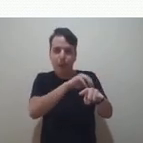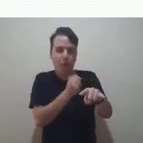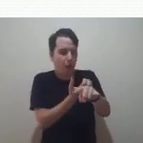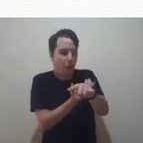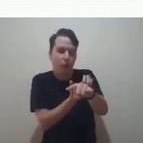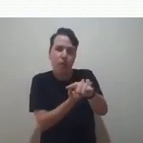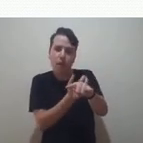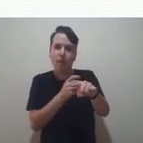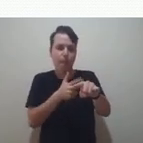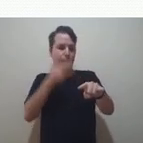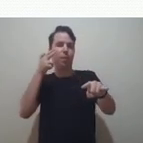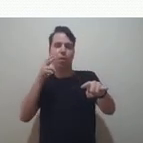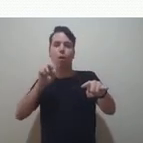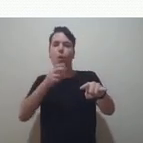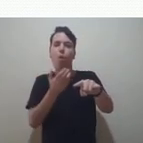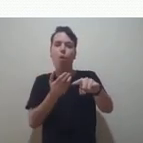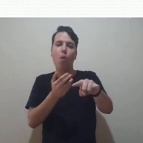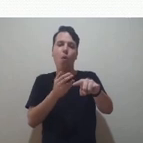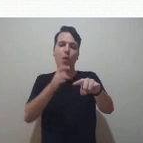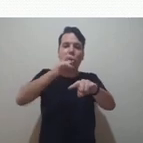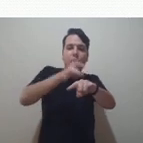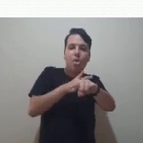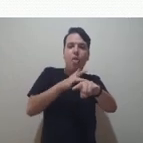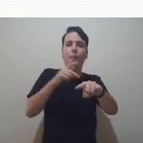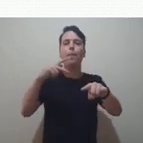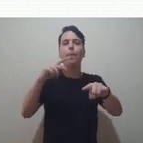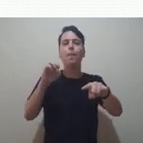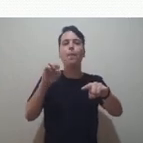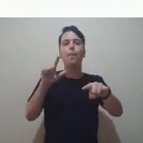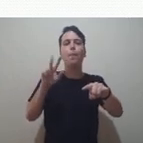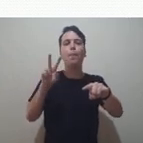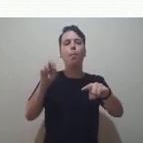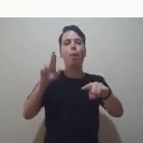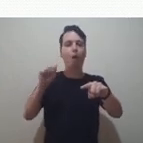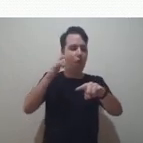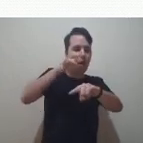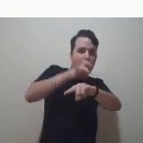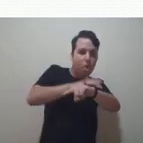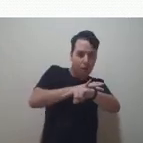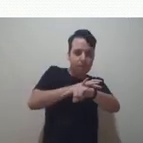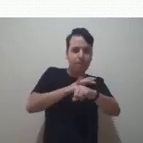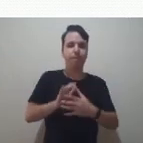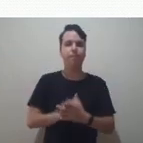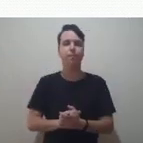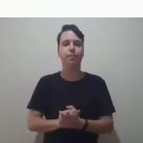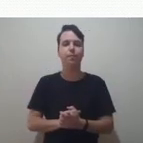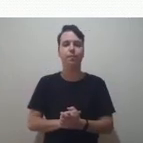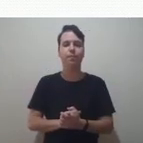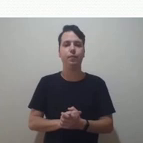chamuscados, anéis de abrasão e resíduos do tiro, né, de pólvoras dentro ou fora da